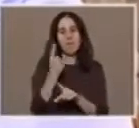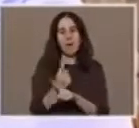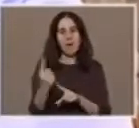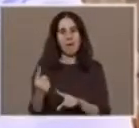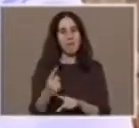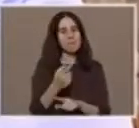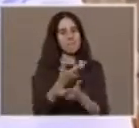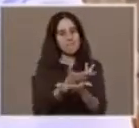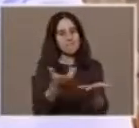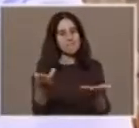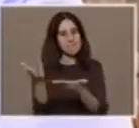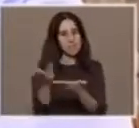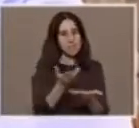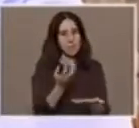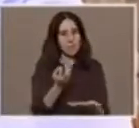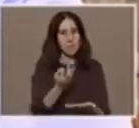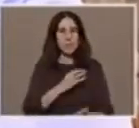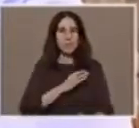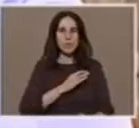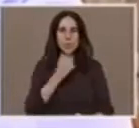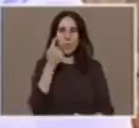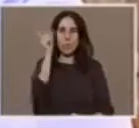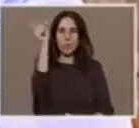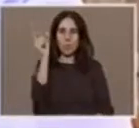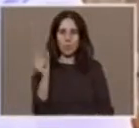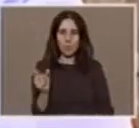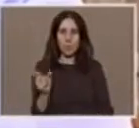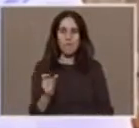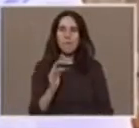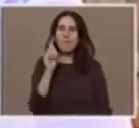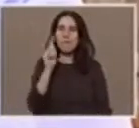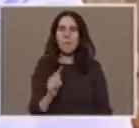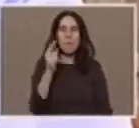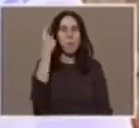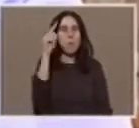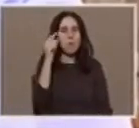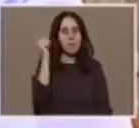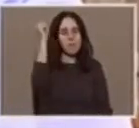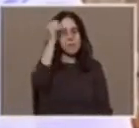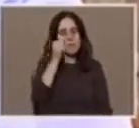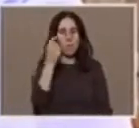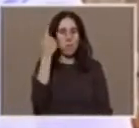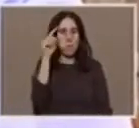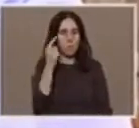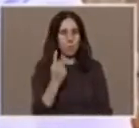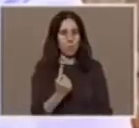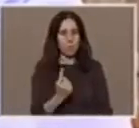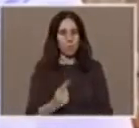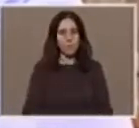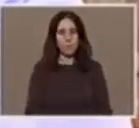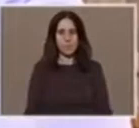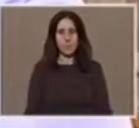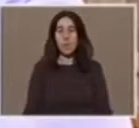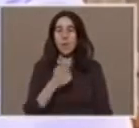chamados. Há um só Senhor, uma só fé, um só batismo. Há um